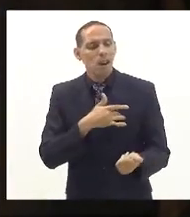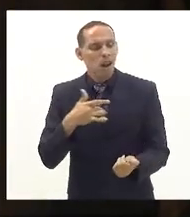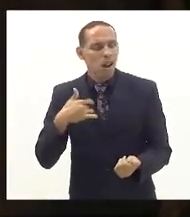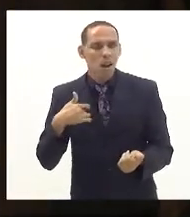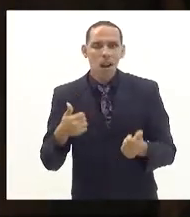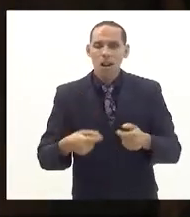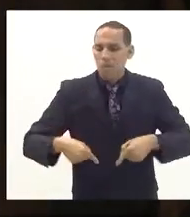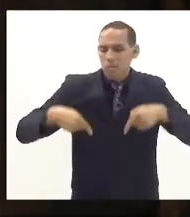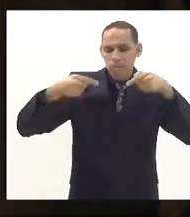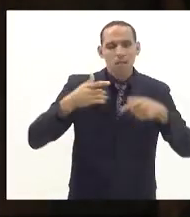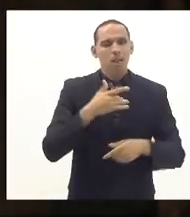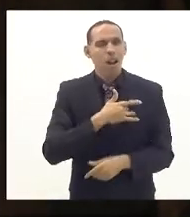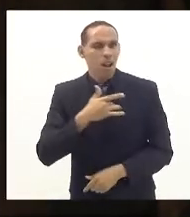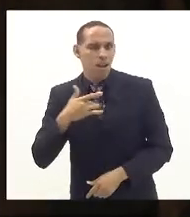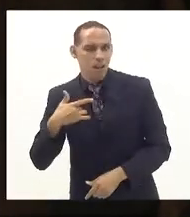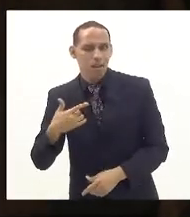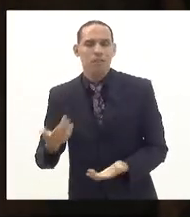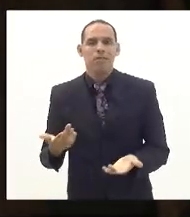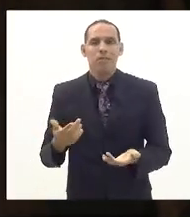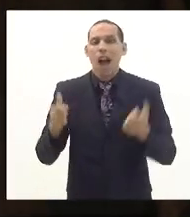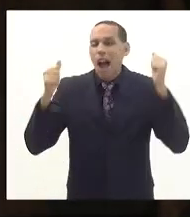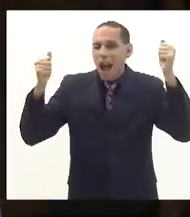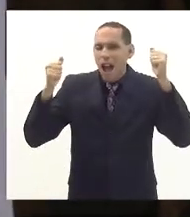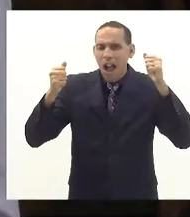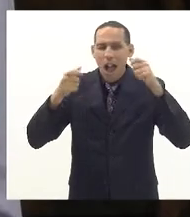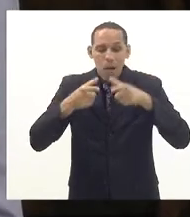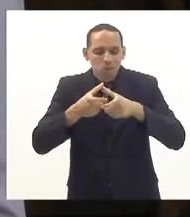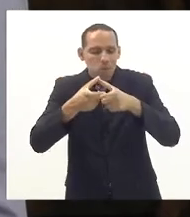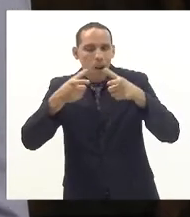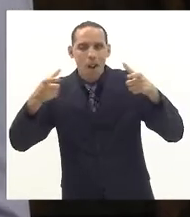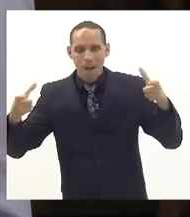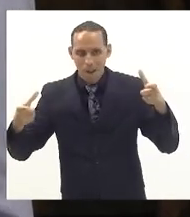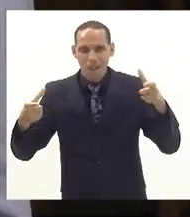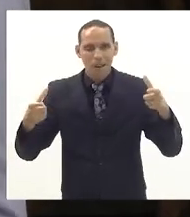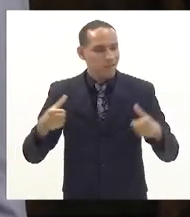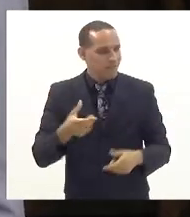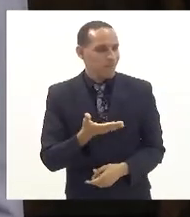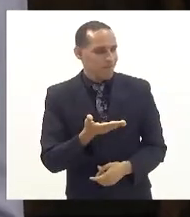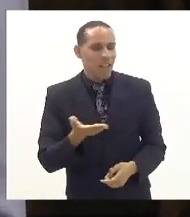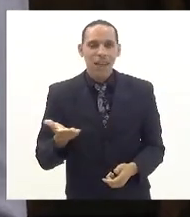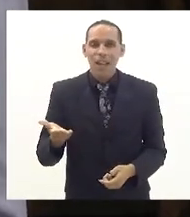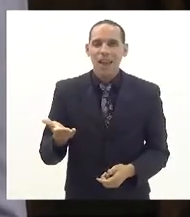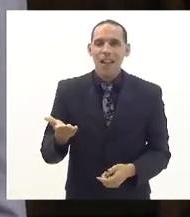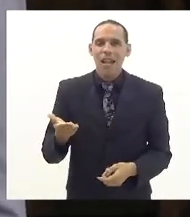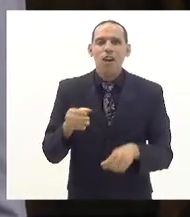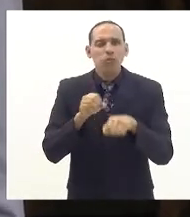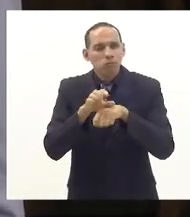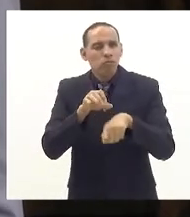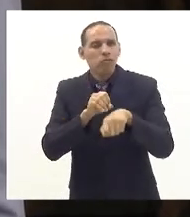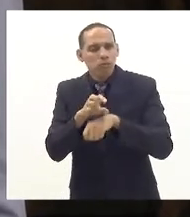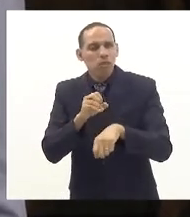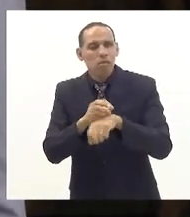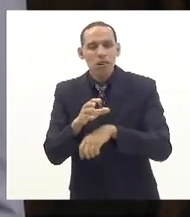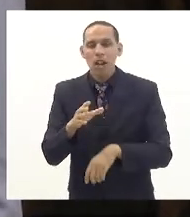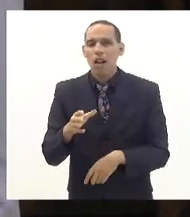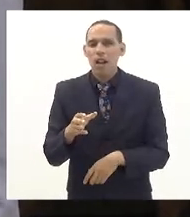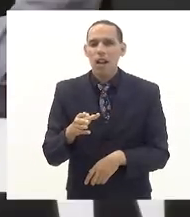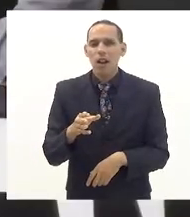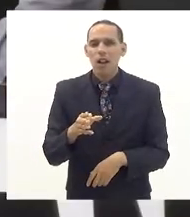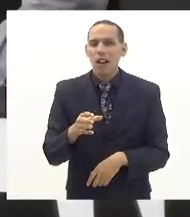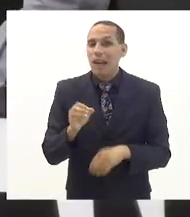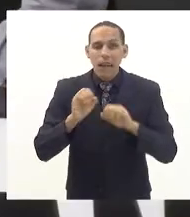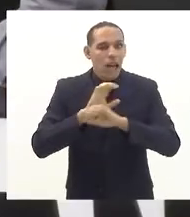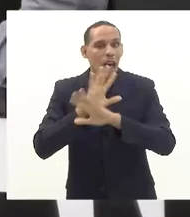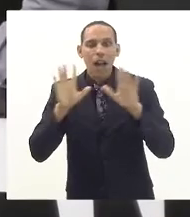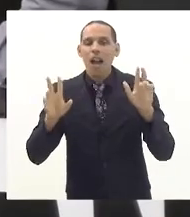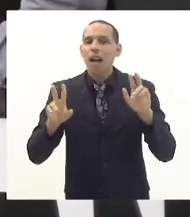que muitas torcidas, eu diria a maioria delas, Zeidan, têm dado orientações muito expressas